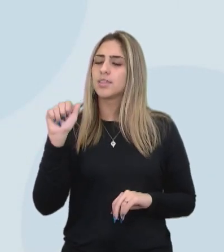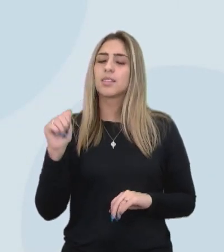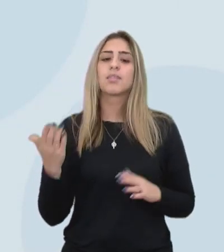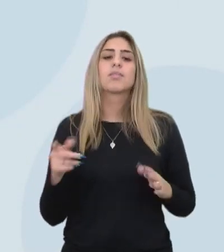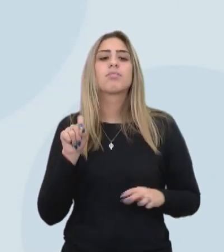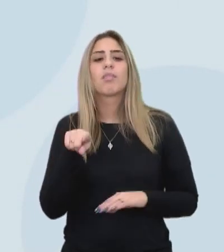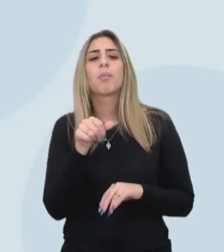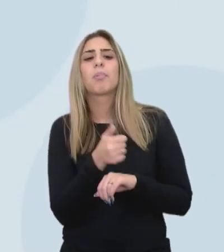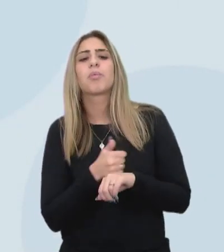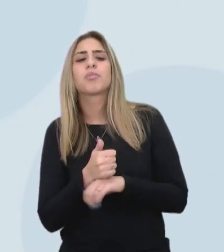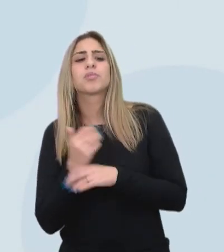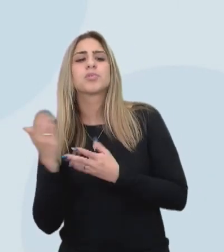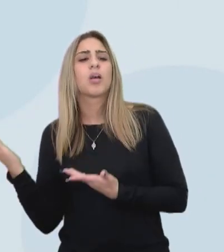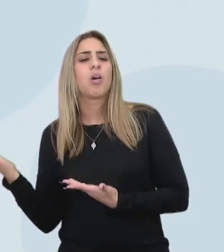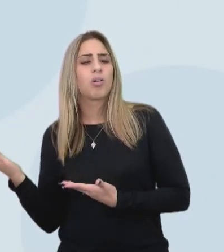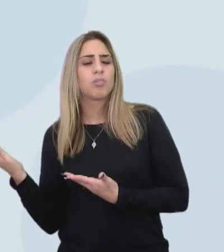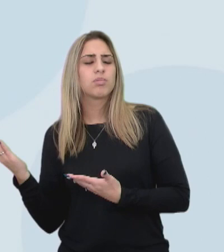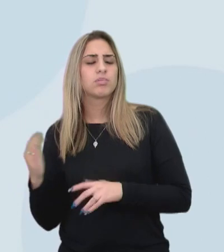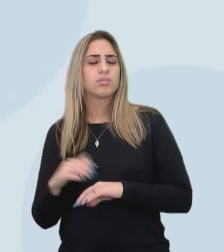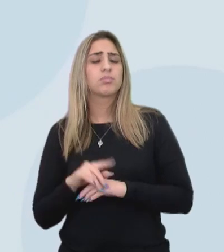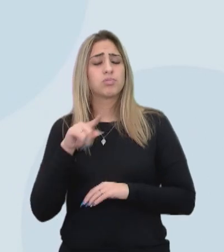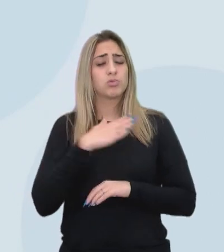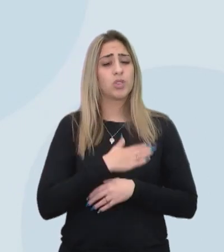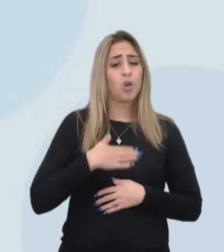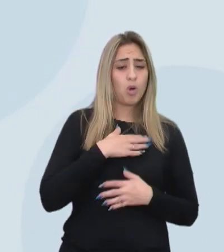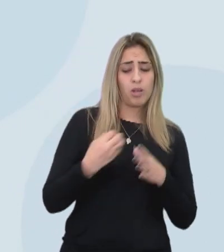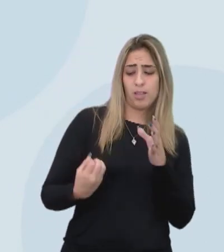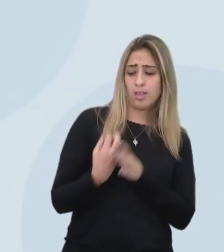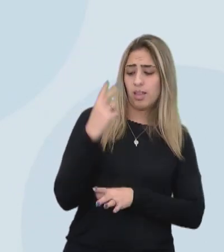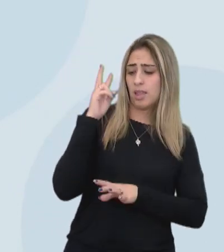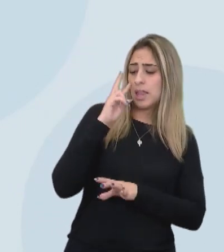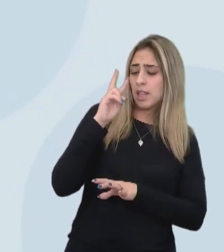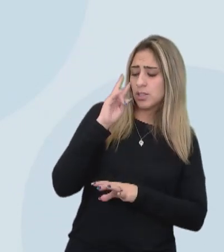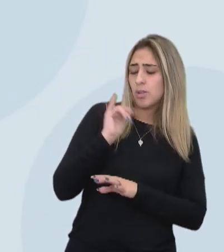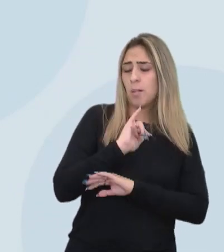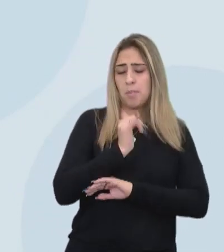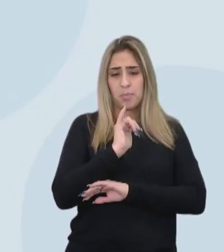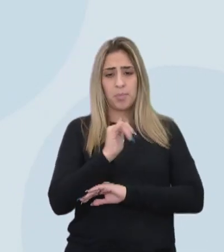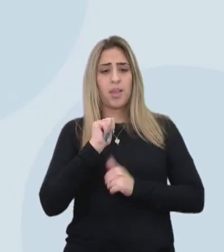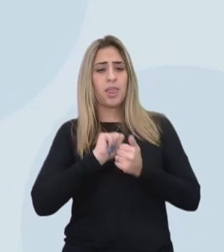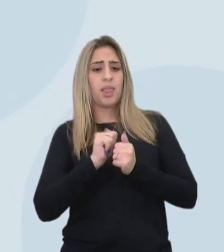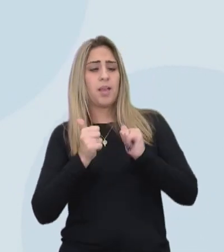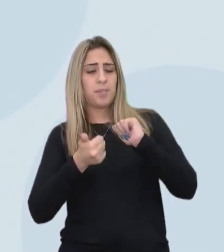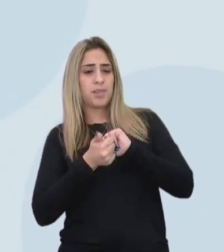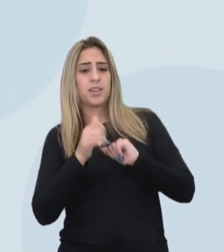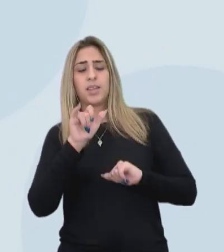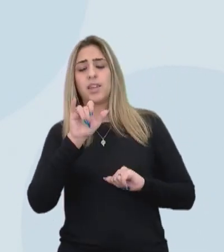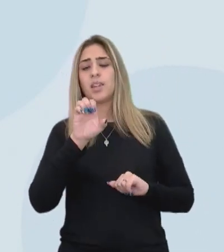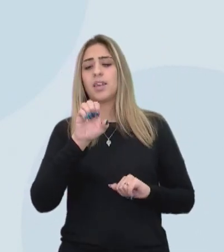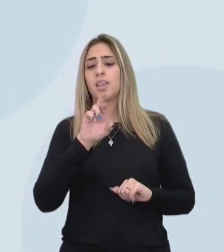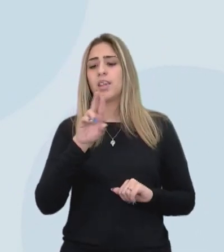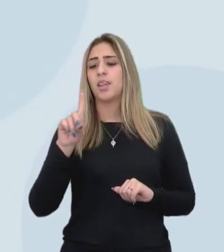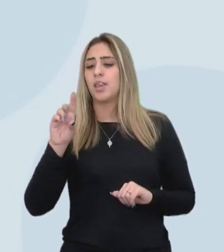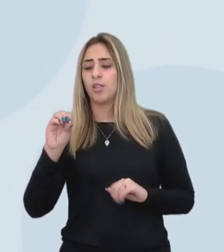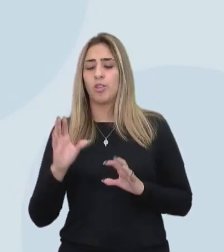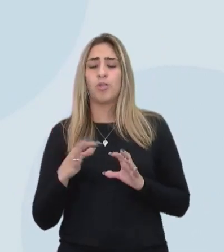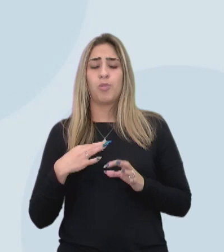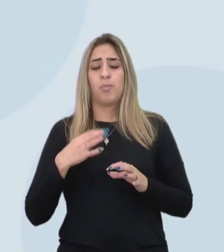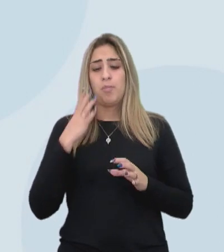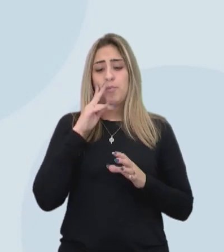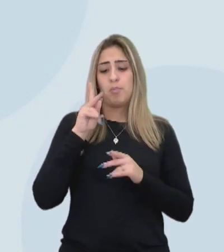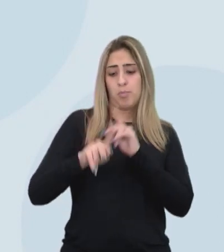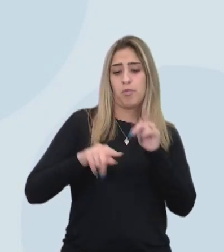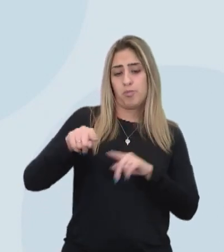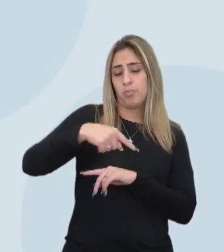esse profissional? O roteirista, se você gosta de criar histórias ou contá-las, adaptando o enredo de acordo com o público ou o momento, se